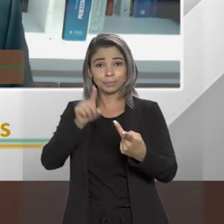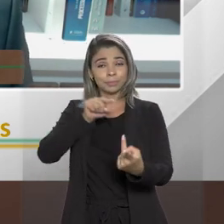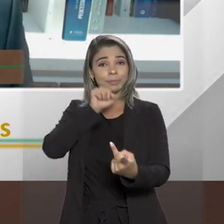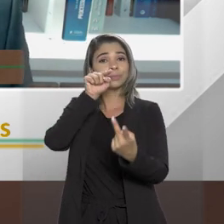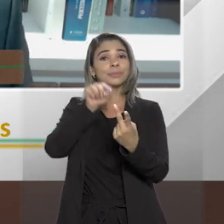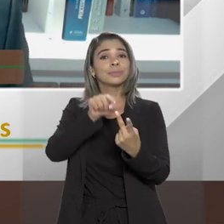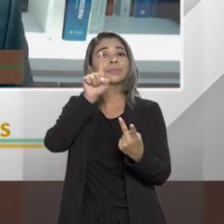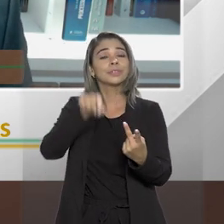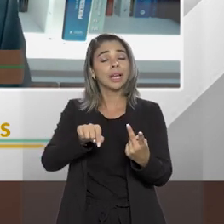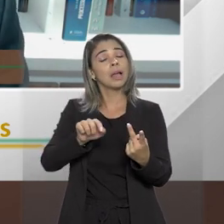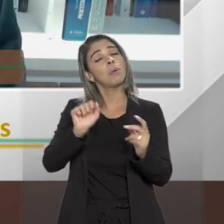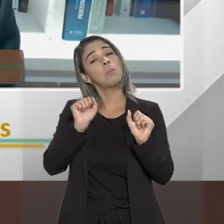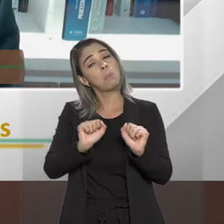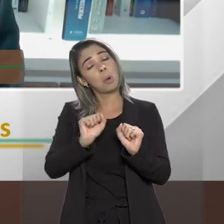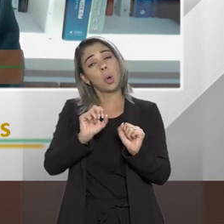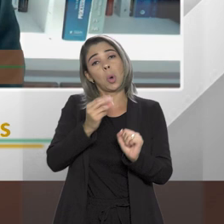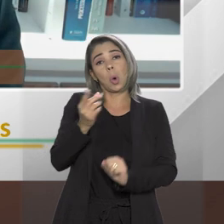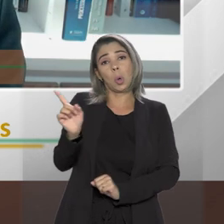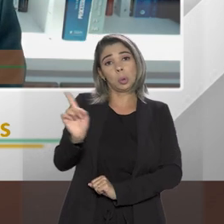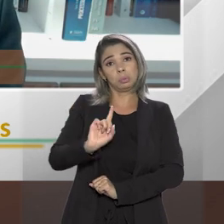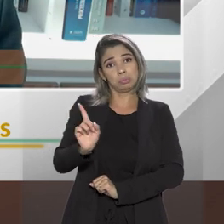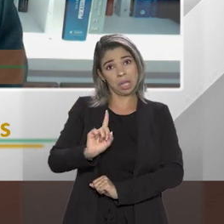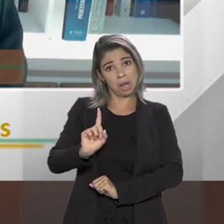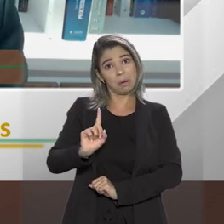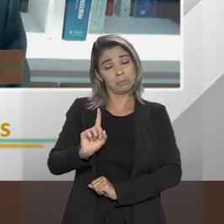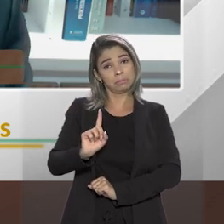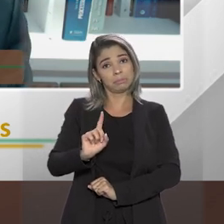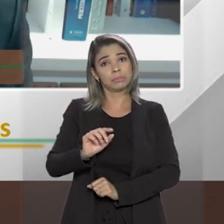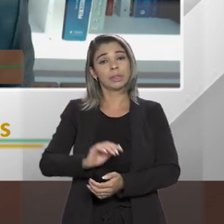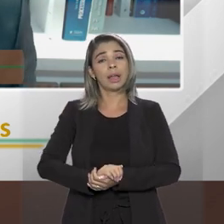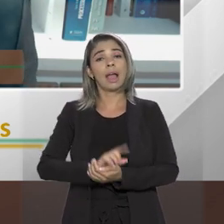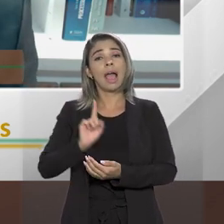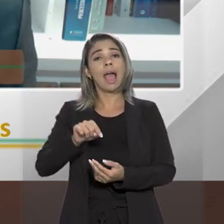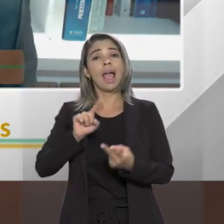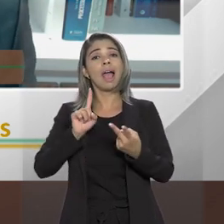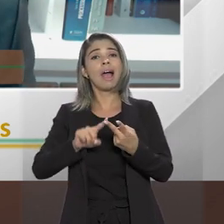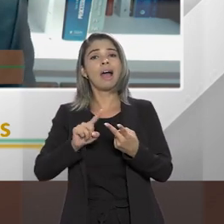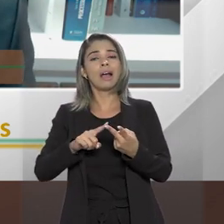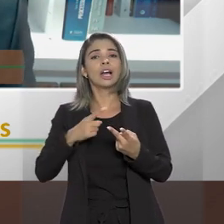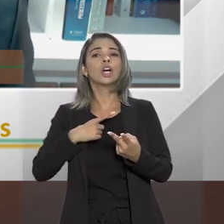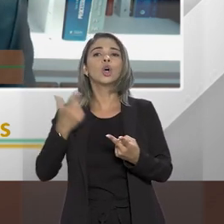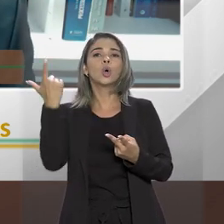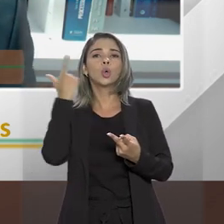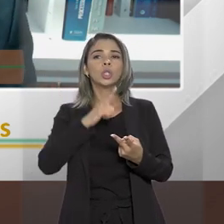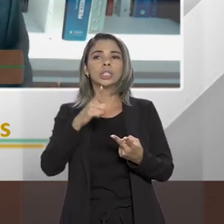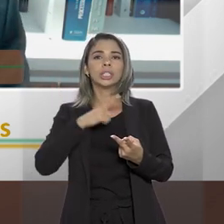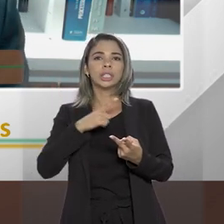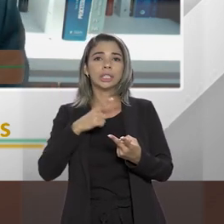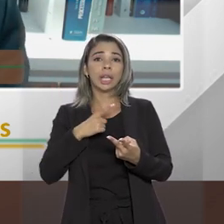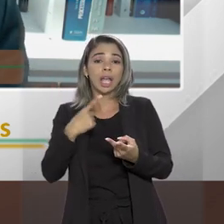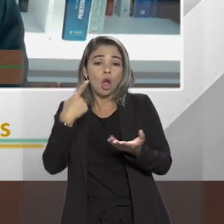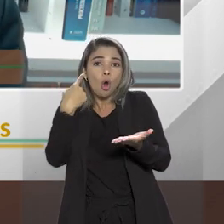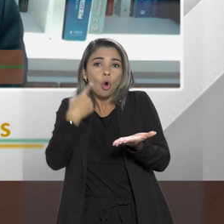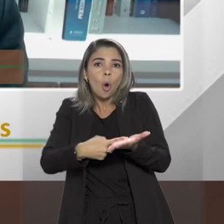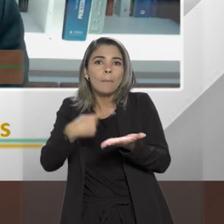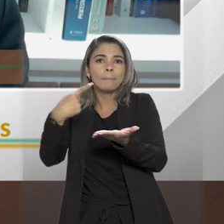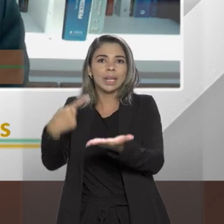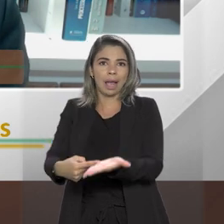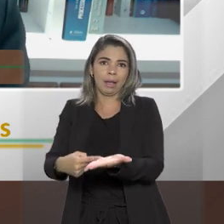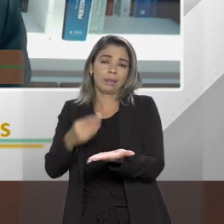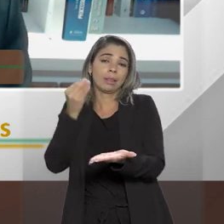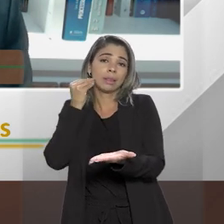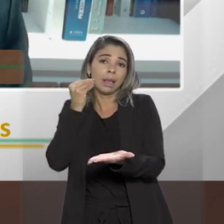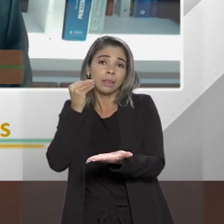ou não ser alcançado, se a mediação for exitosa, é de fato conseguir entabular um acordo. Às vezes a gente